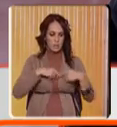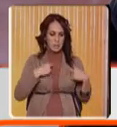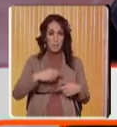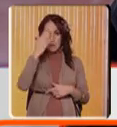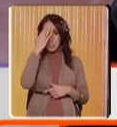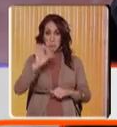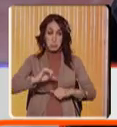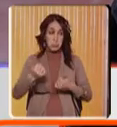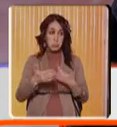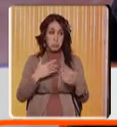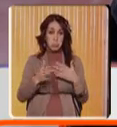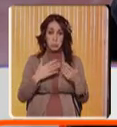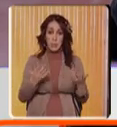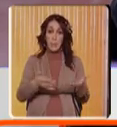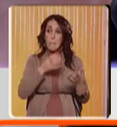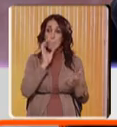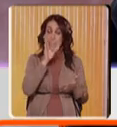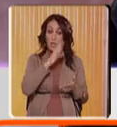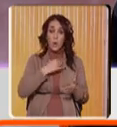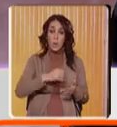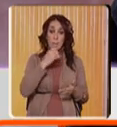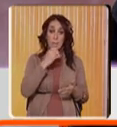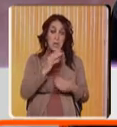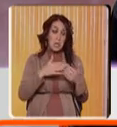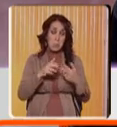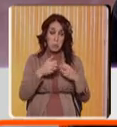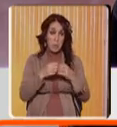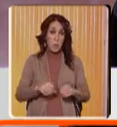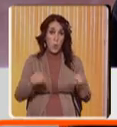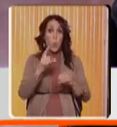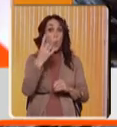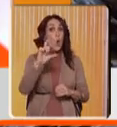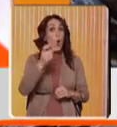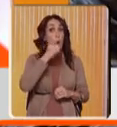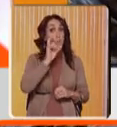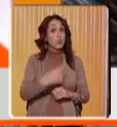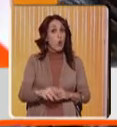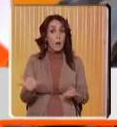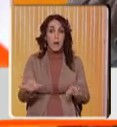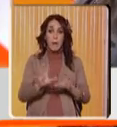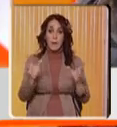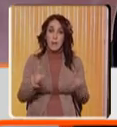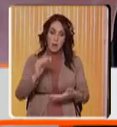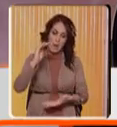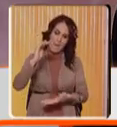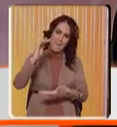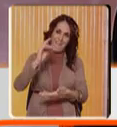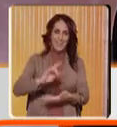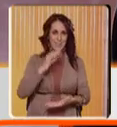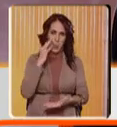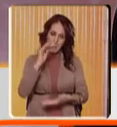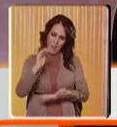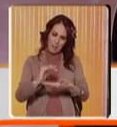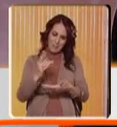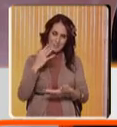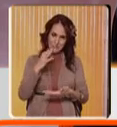faz nem bem nem mal. Acho que se deve beber, quem gosta deve beber à refeição, não tem nada contra isso. Sim, mas é um copo. Mas é um copo. Agora, beber em excesso... É um copo normal, não é?